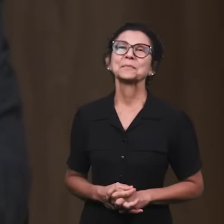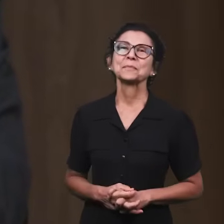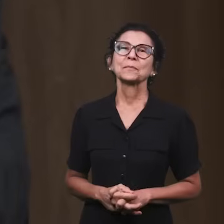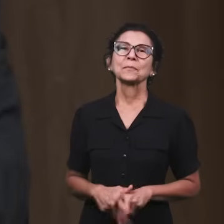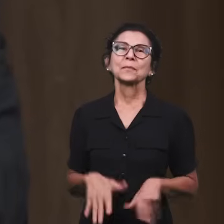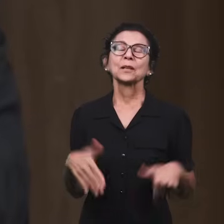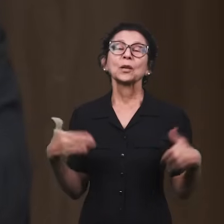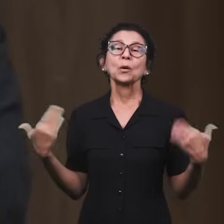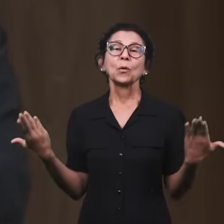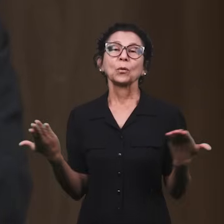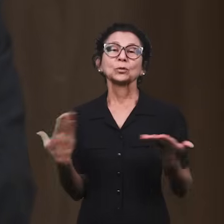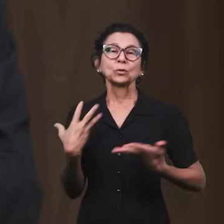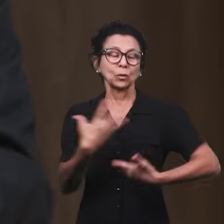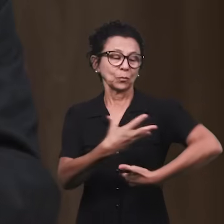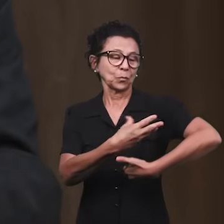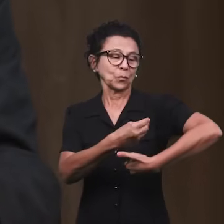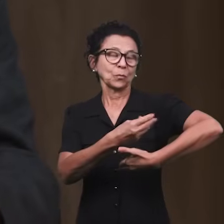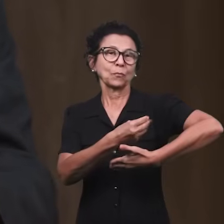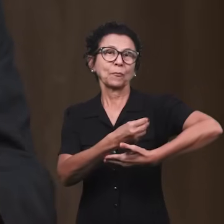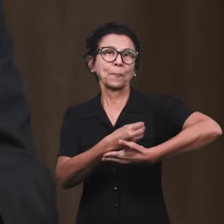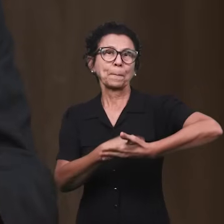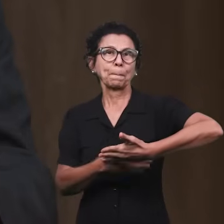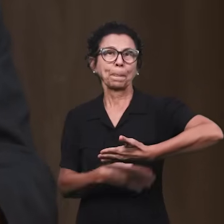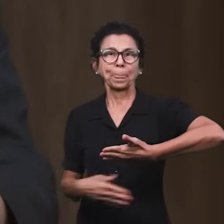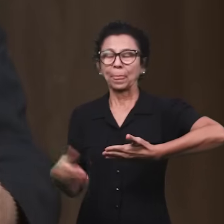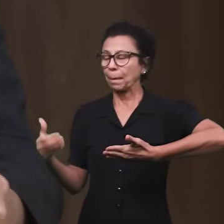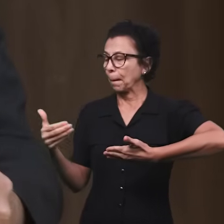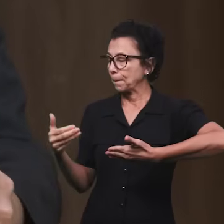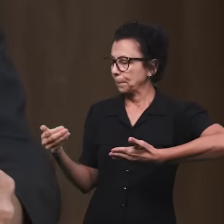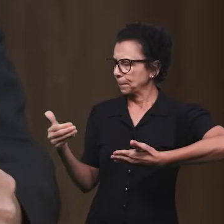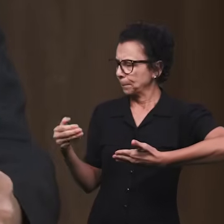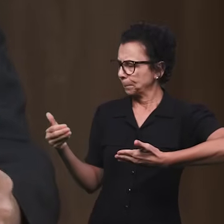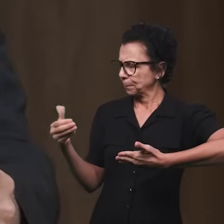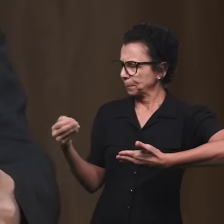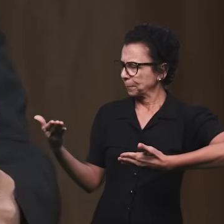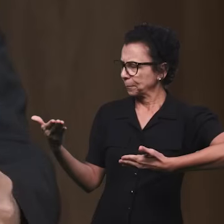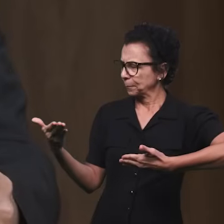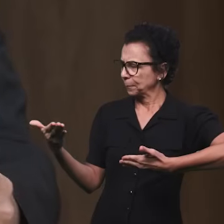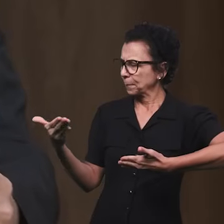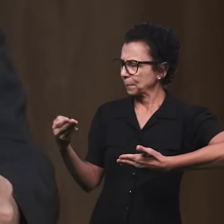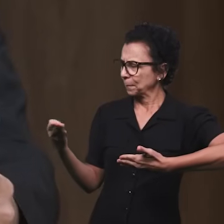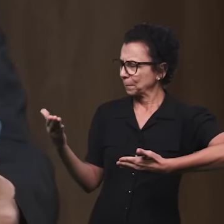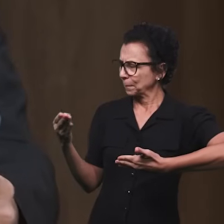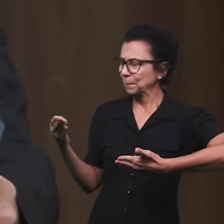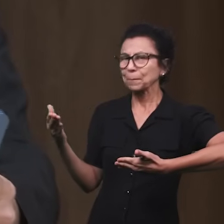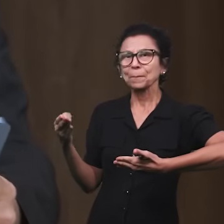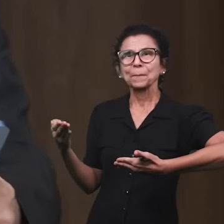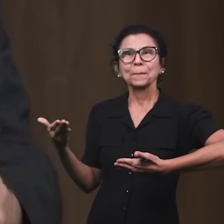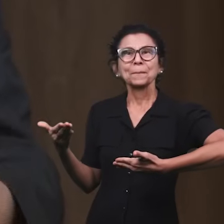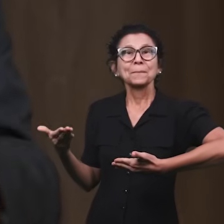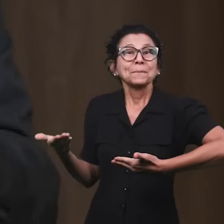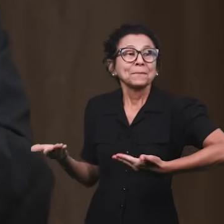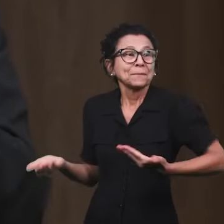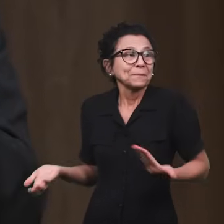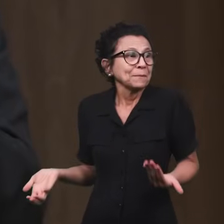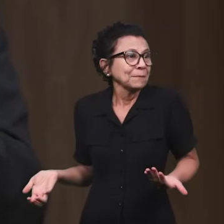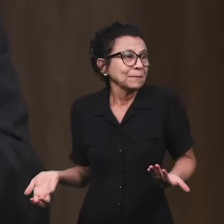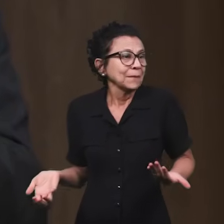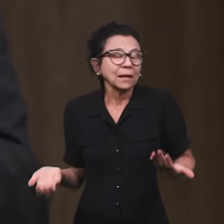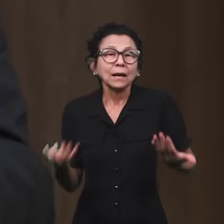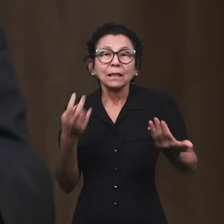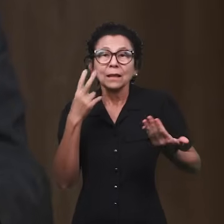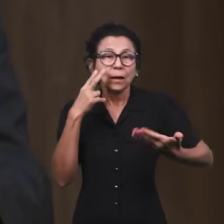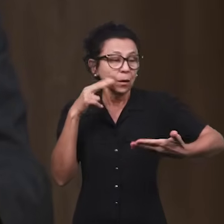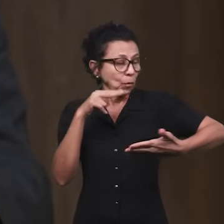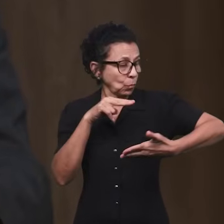estão amamentando os seus filhos? Aqui com a criança aqui e com o telefone aqui o tempo todo. Então a criança não acha